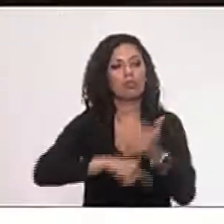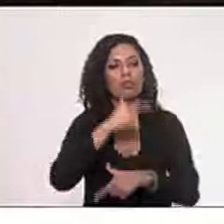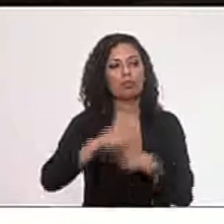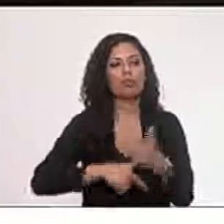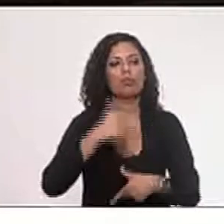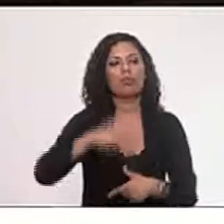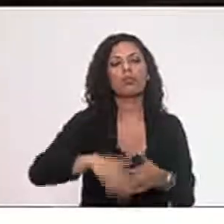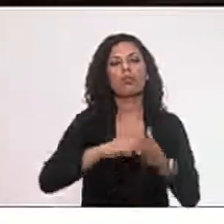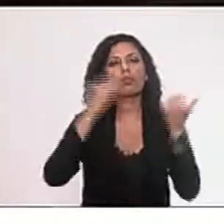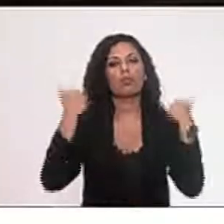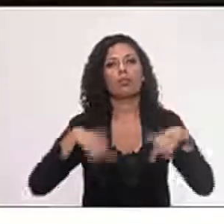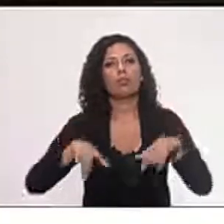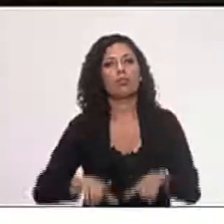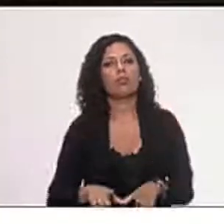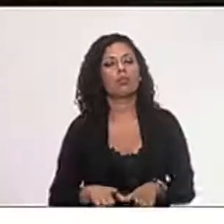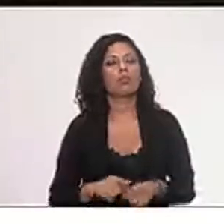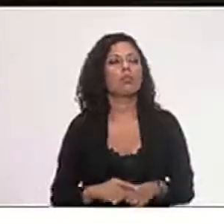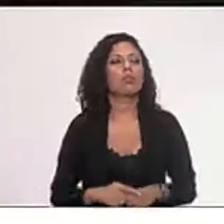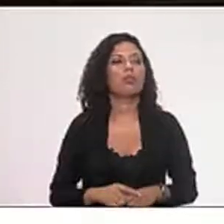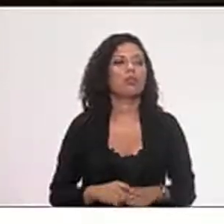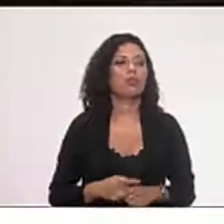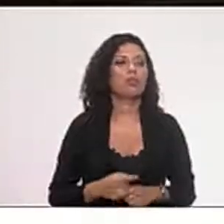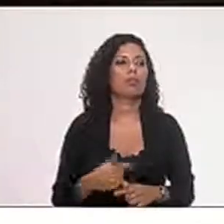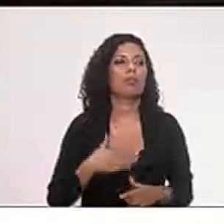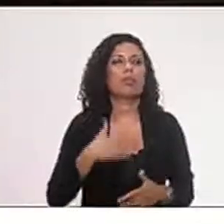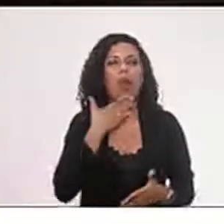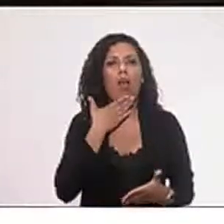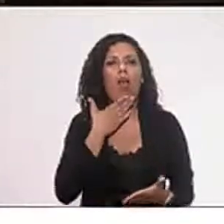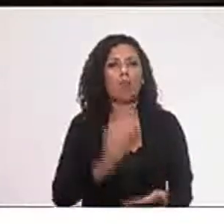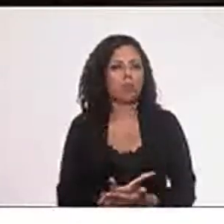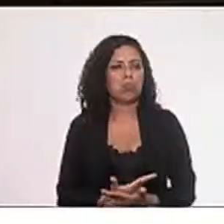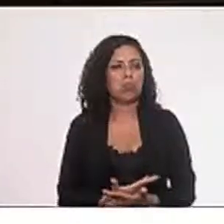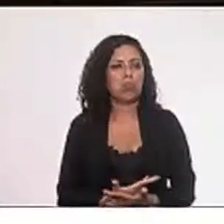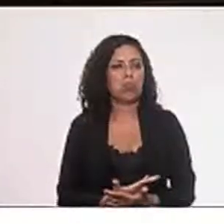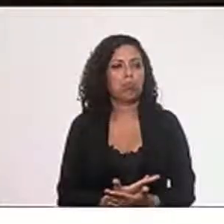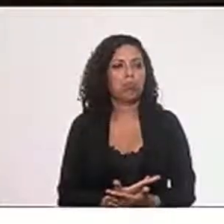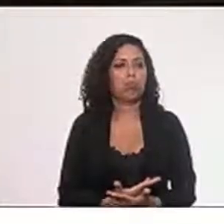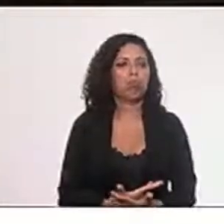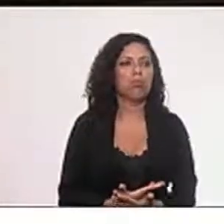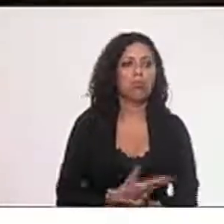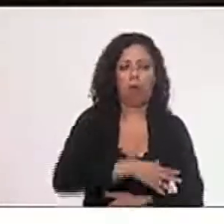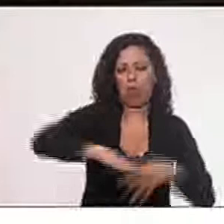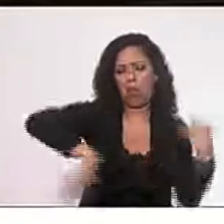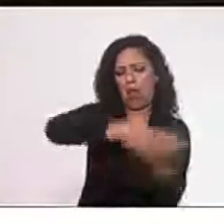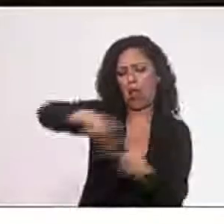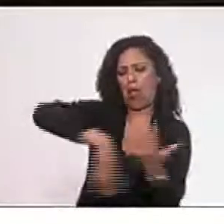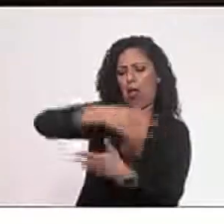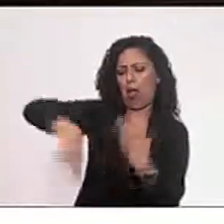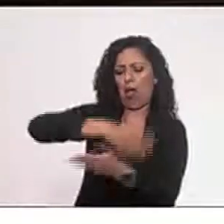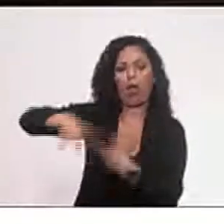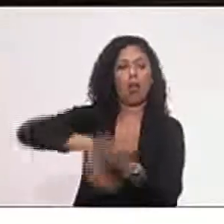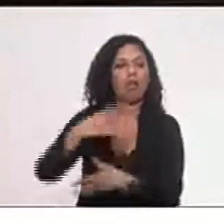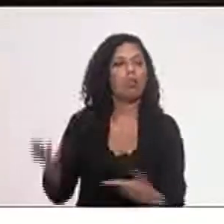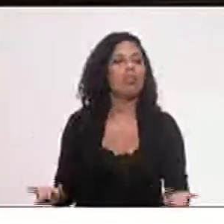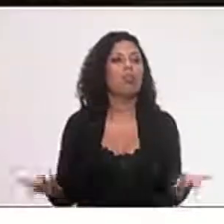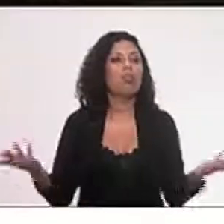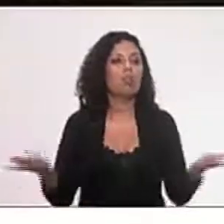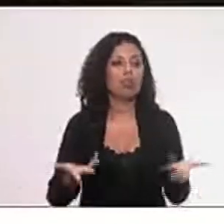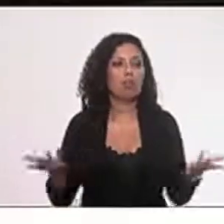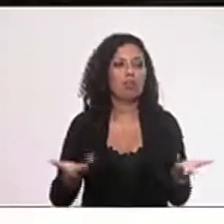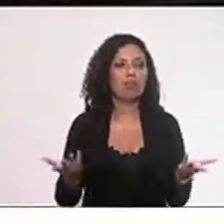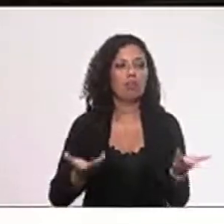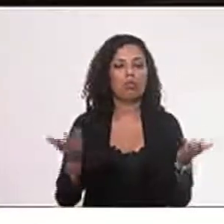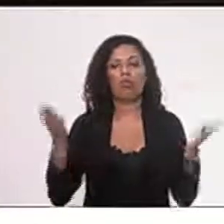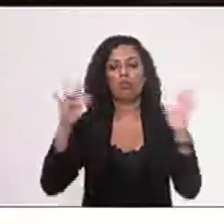desta casa ainda estupefato com essa desordem instalada no plenário barbosa lima sobrinho